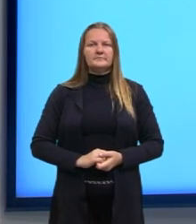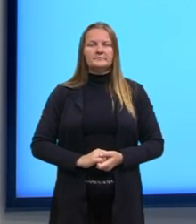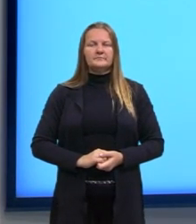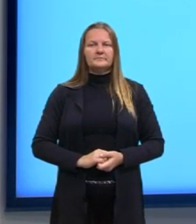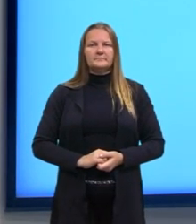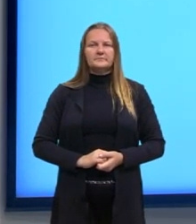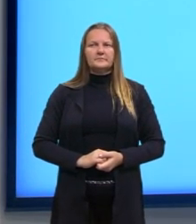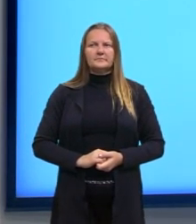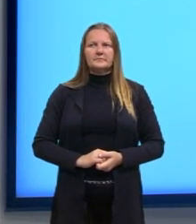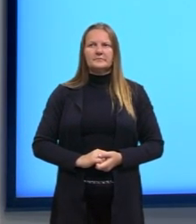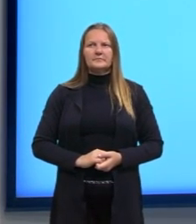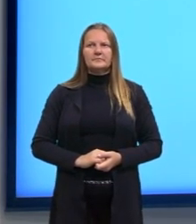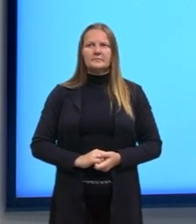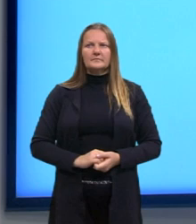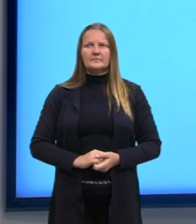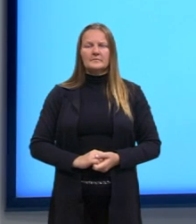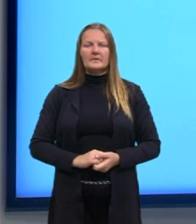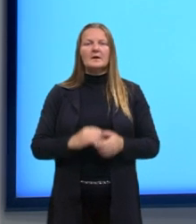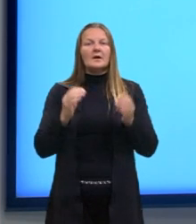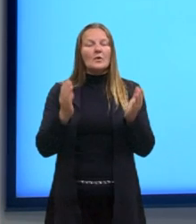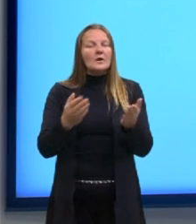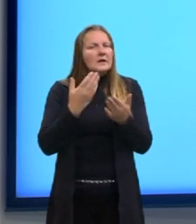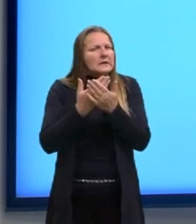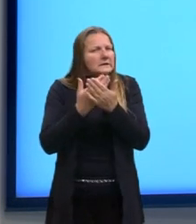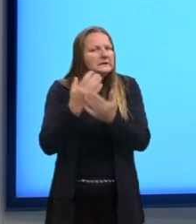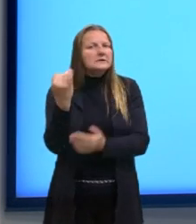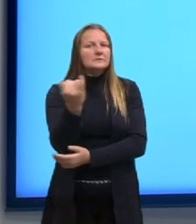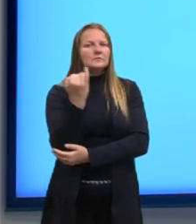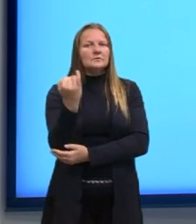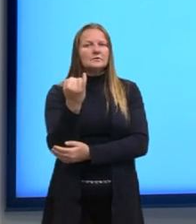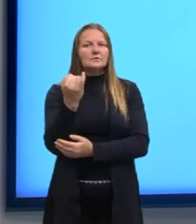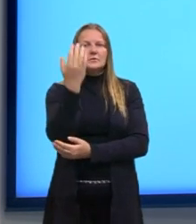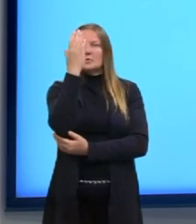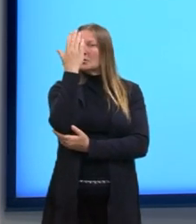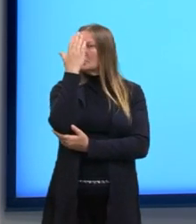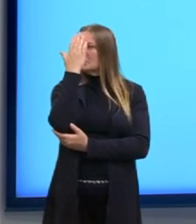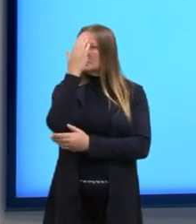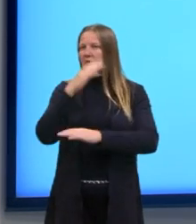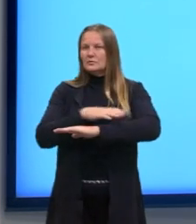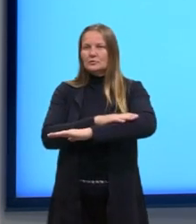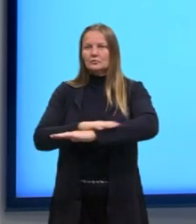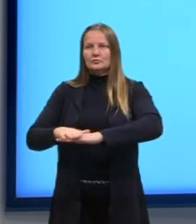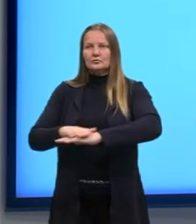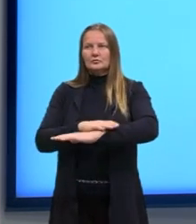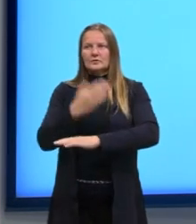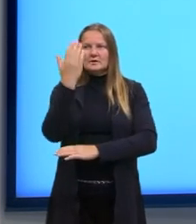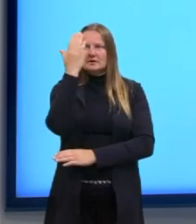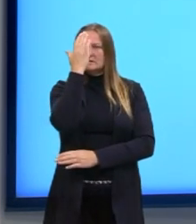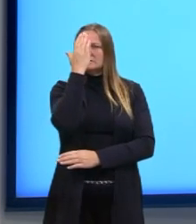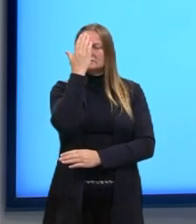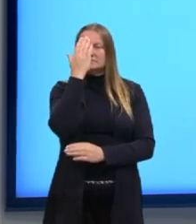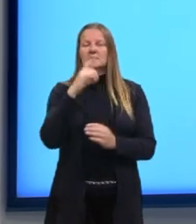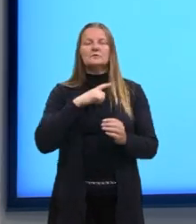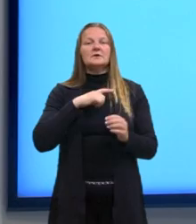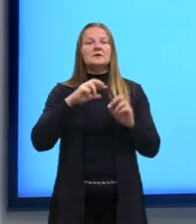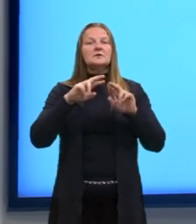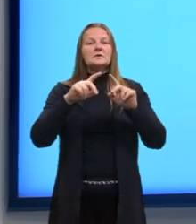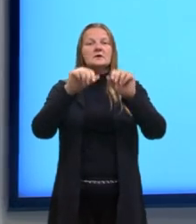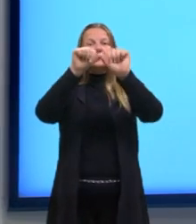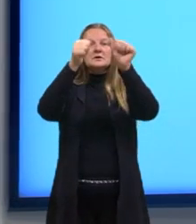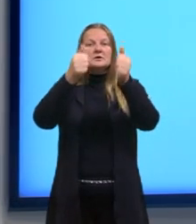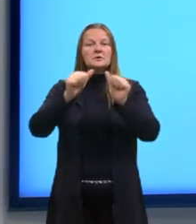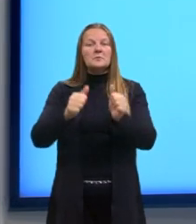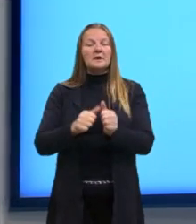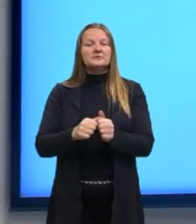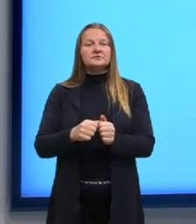espelhos então coisas importantes para a gente considerar sobre o sobre os espelhos é que existe então que a gente chama de imagem virtual